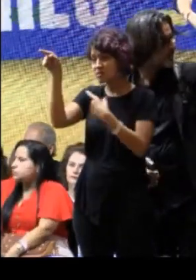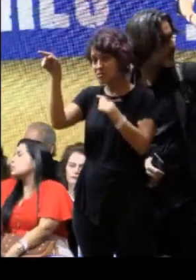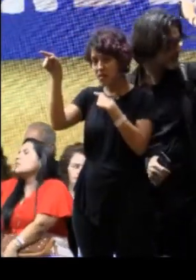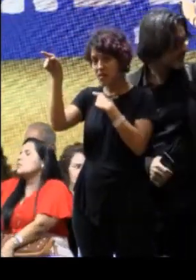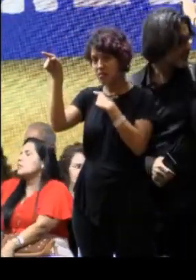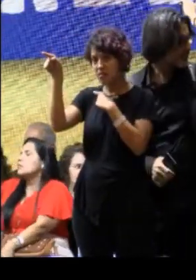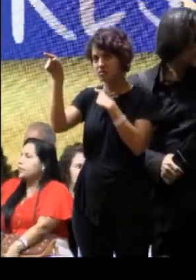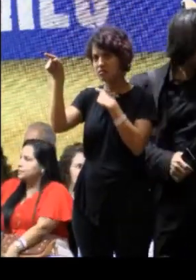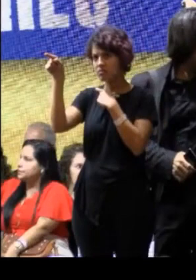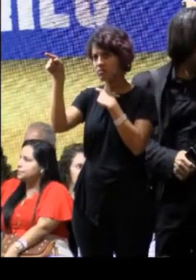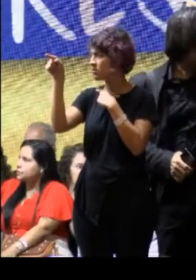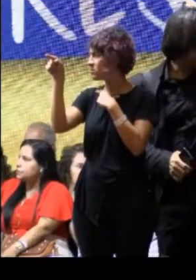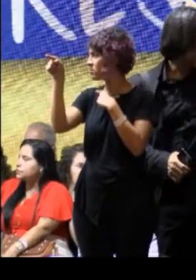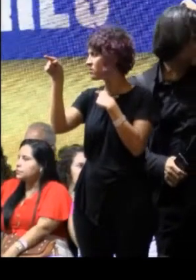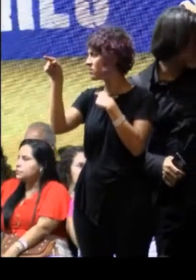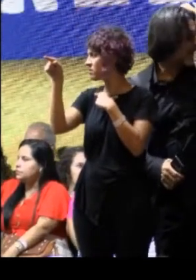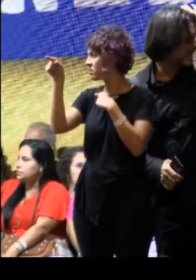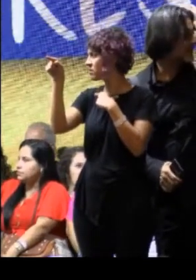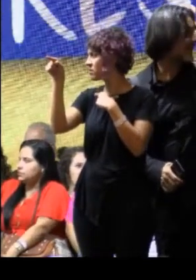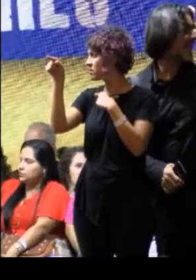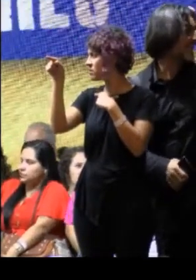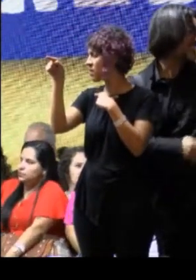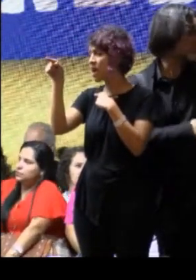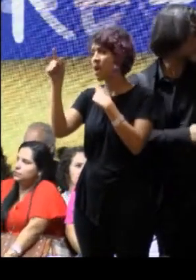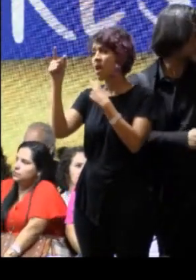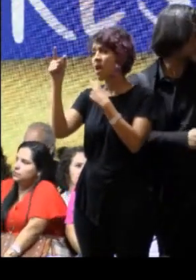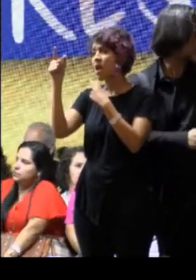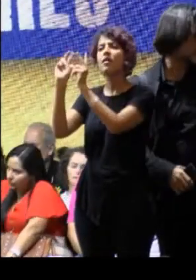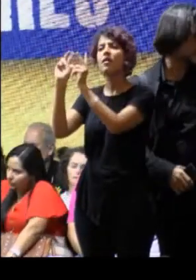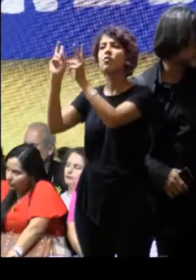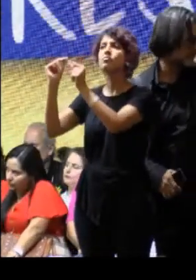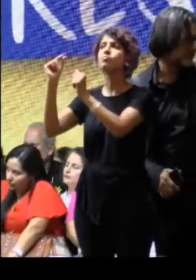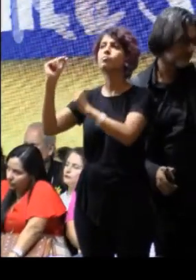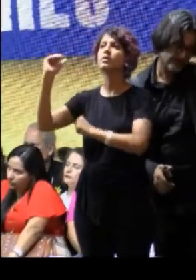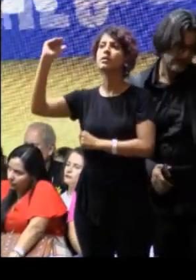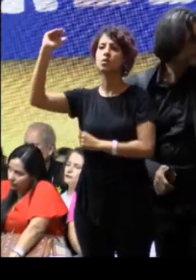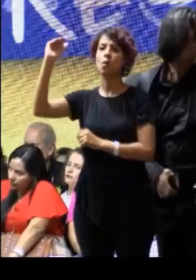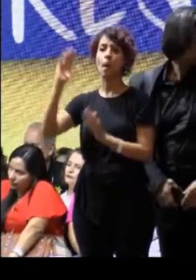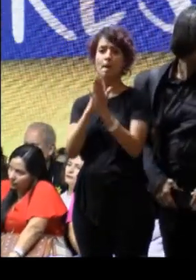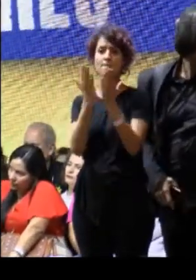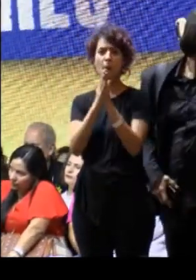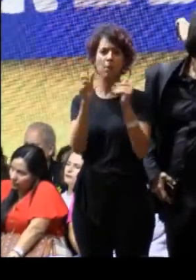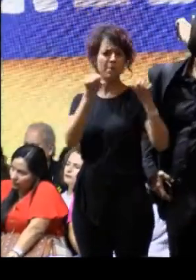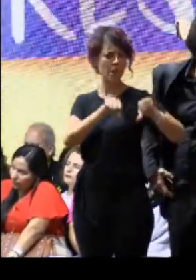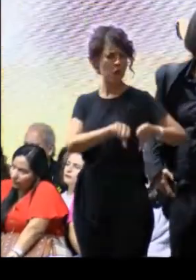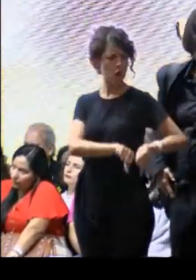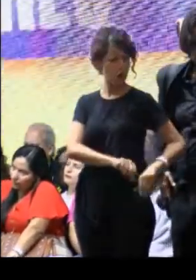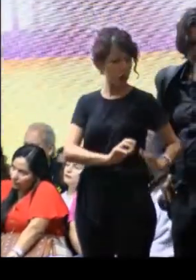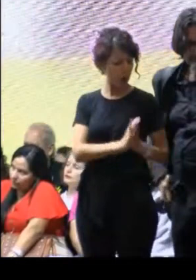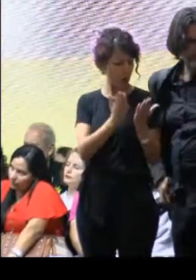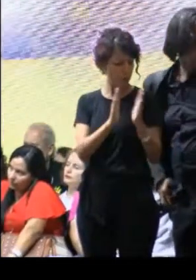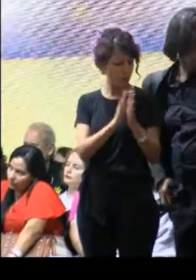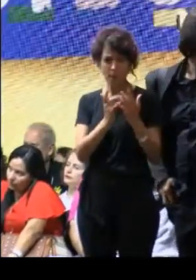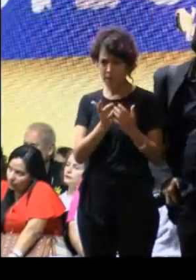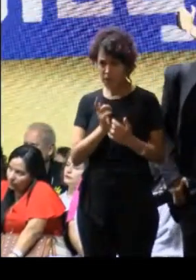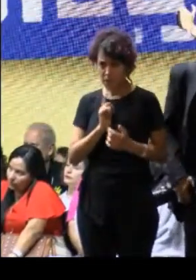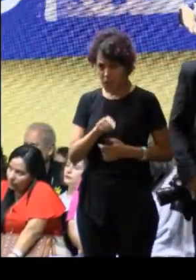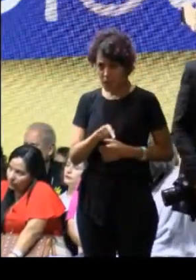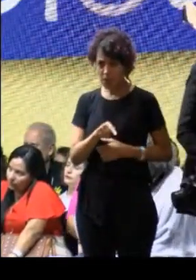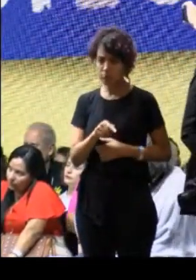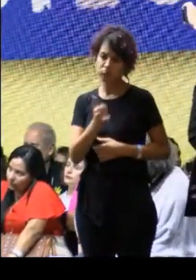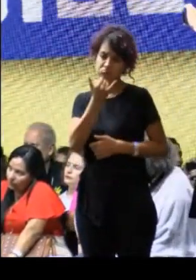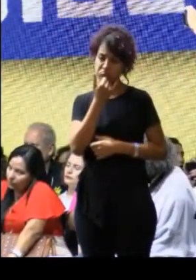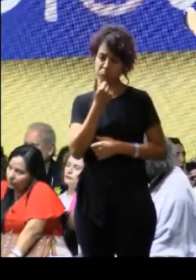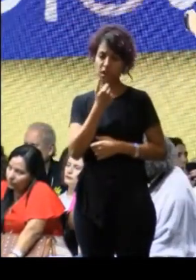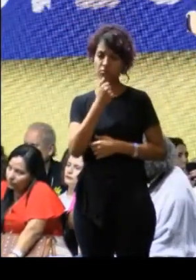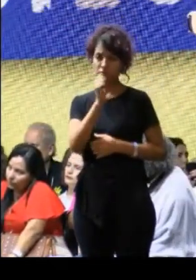do planeta Terra, para o rico continuar cada vez mais rico e o pobre ficar cada vez mais pobre, aí sim o Brasil também